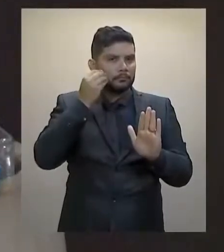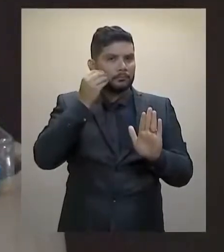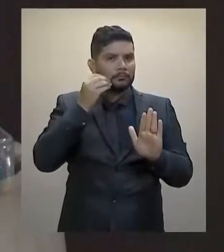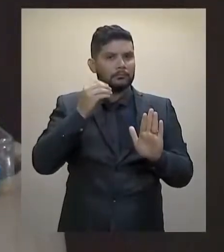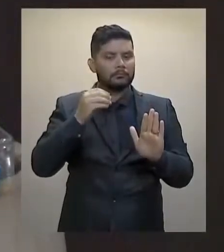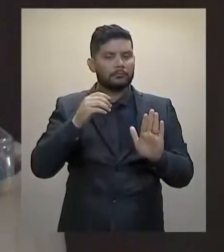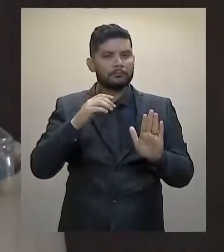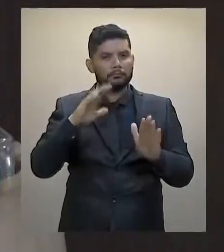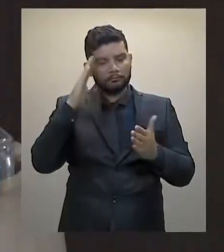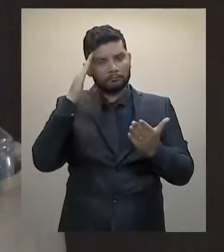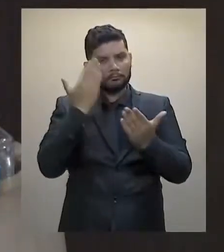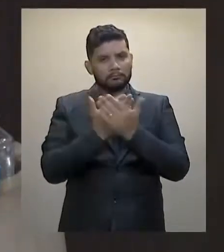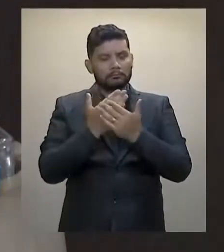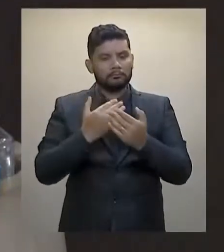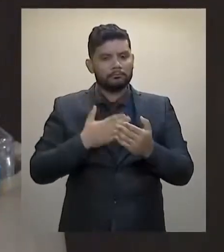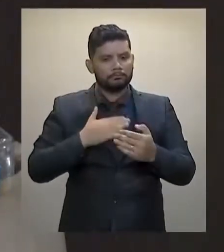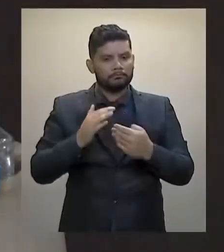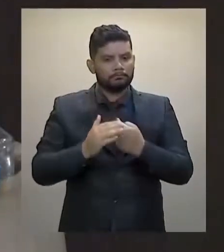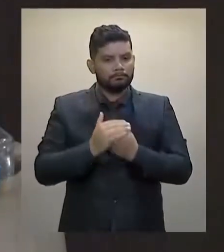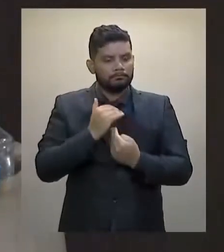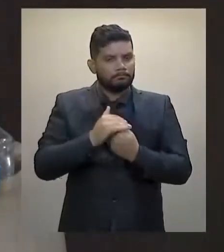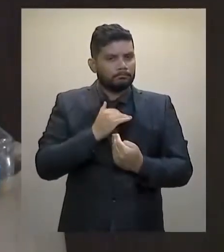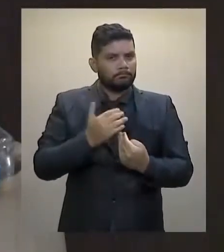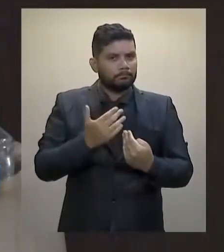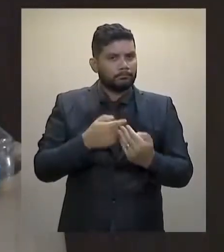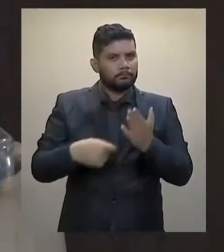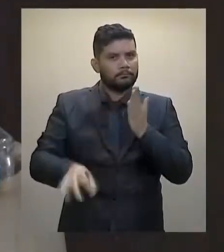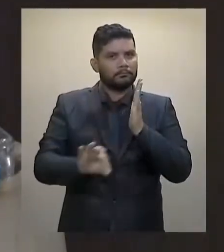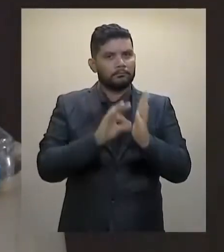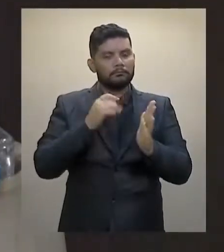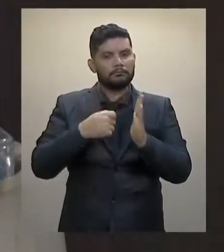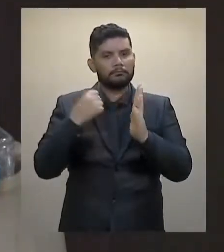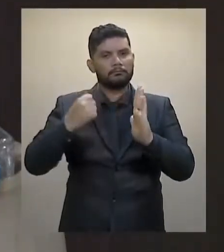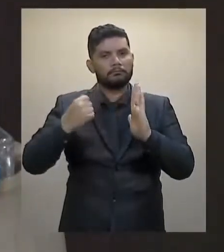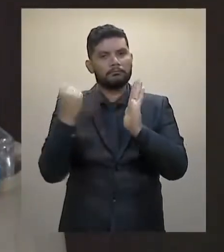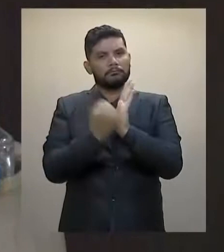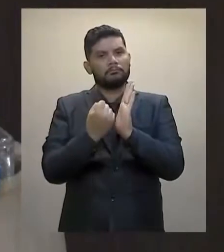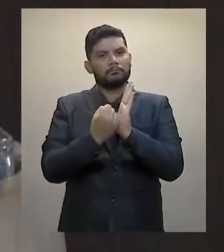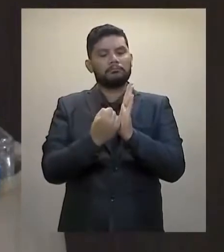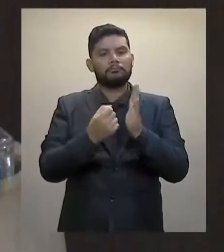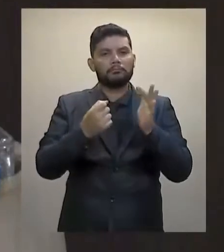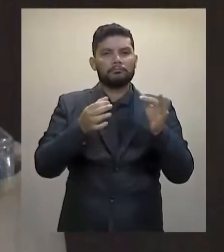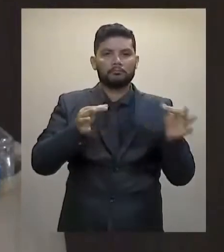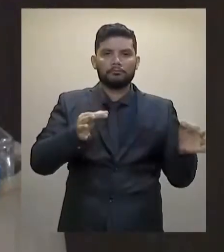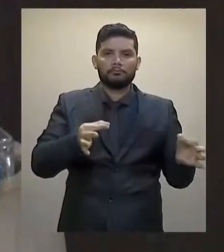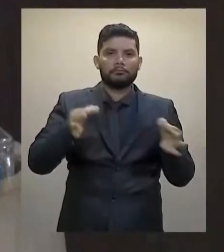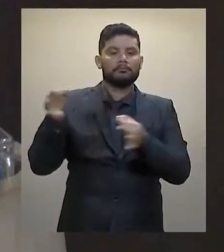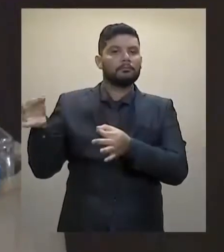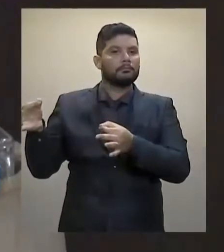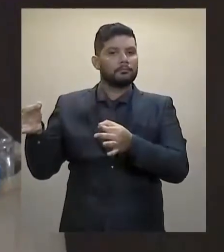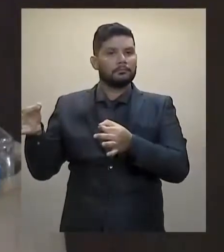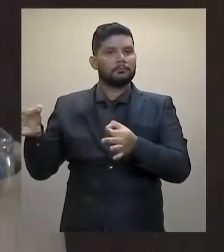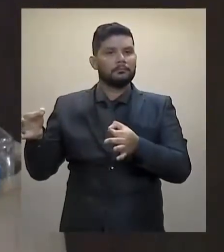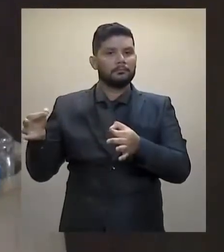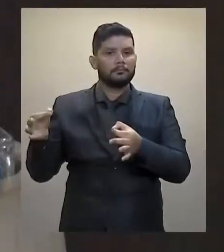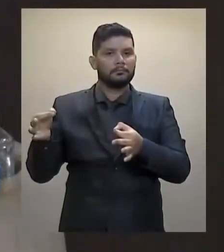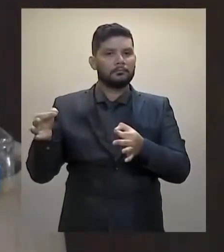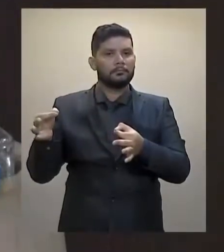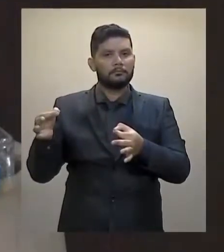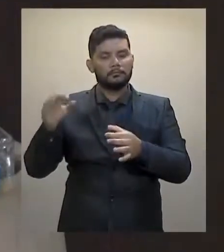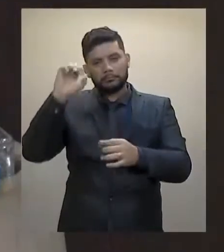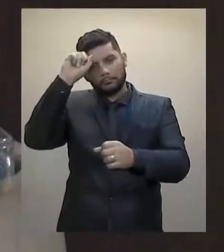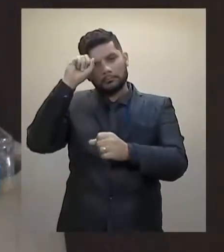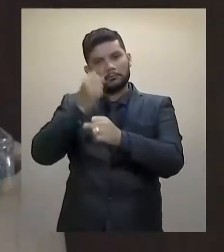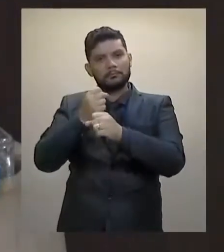técnicas, na minha formação, eu assinava, carimbava e encaminhava à chefia,